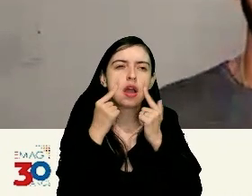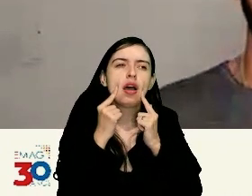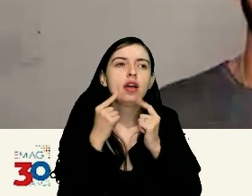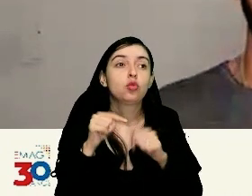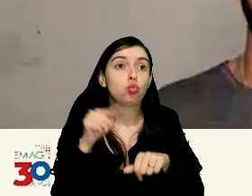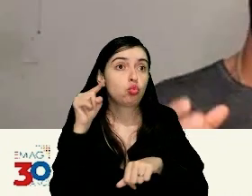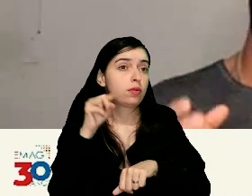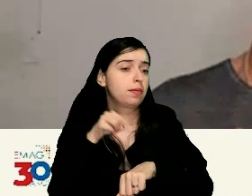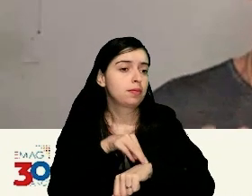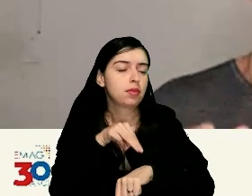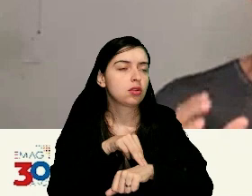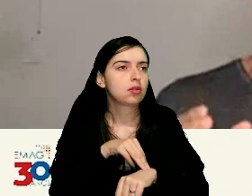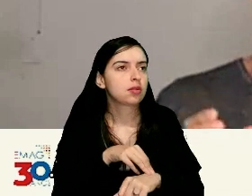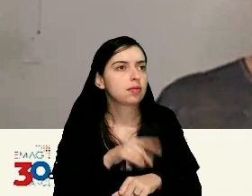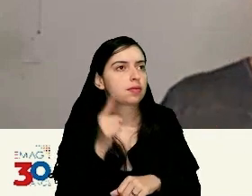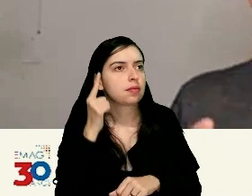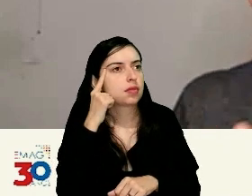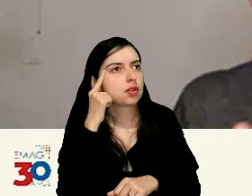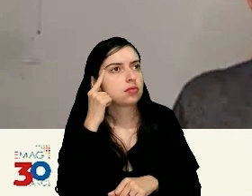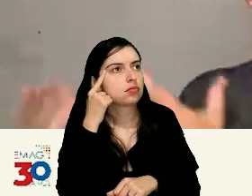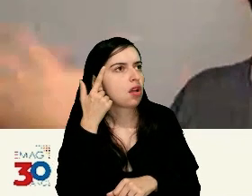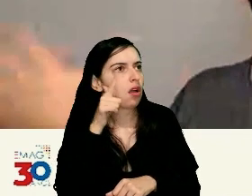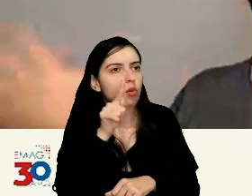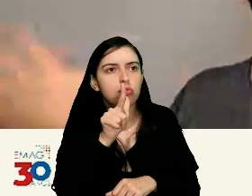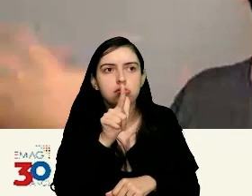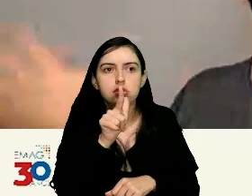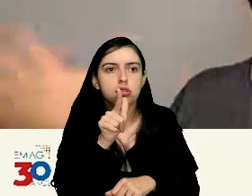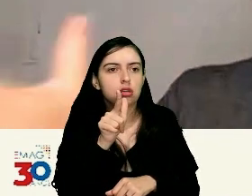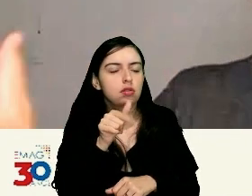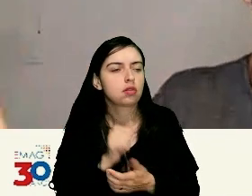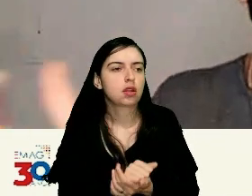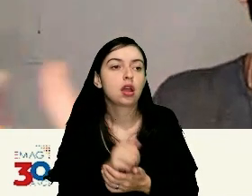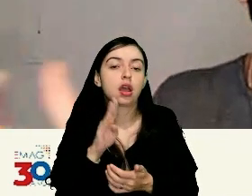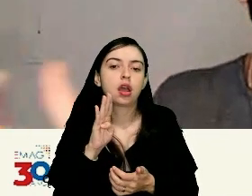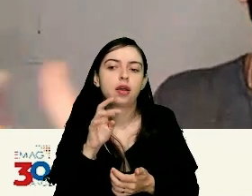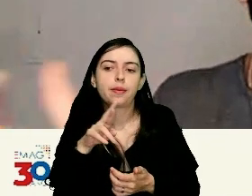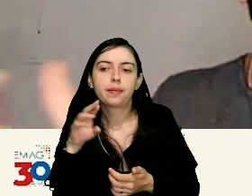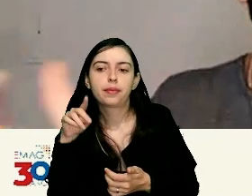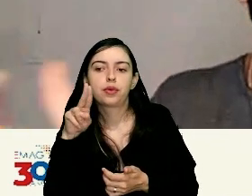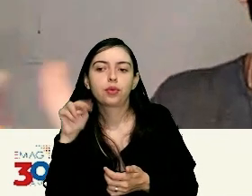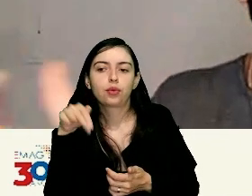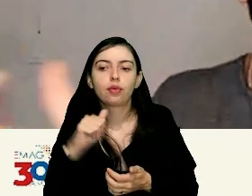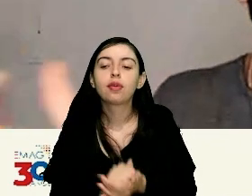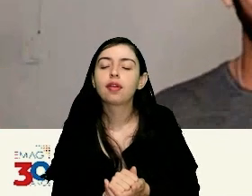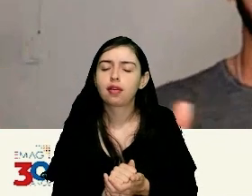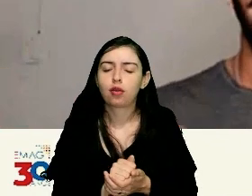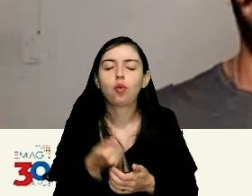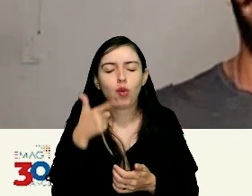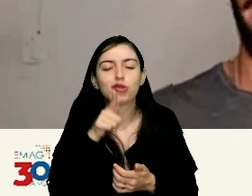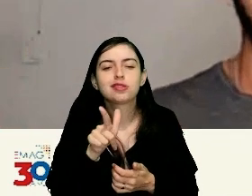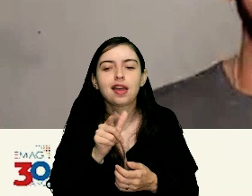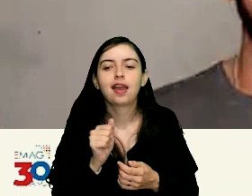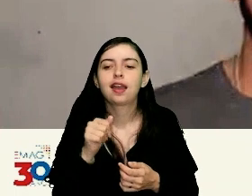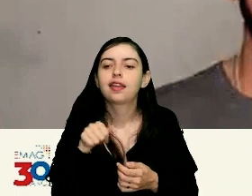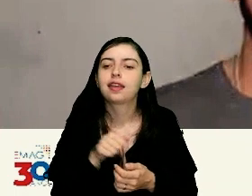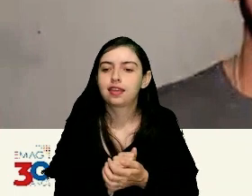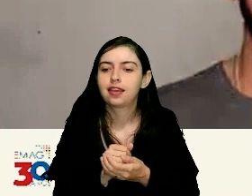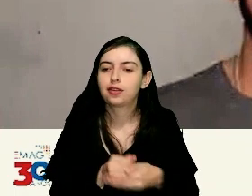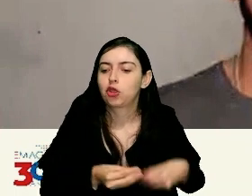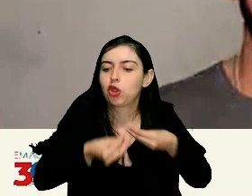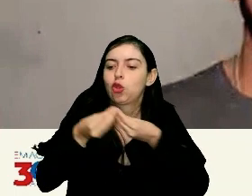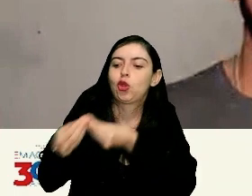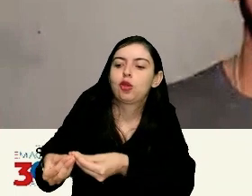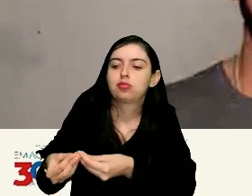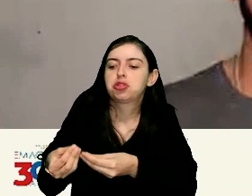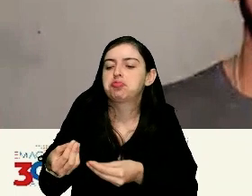penso, opa, eu não dou conta, mas a Bruna dá conta. Então toma aqui, resolve. Eu não sei cortar unha.